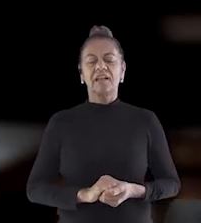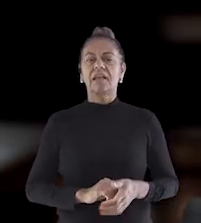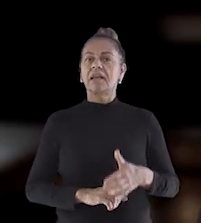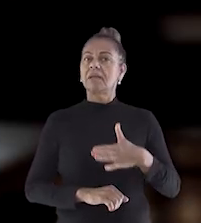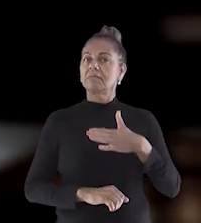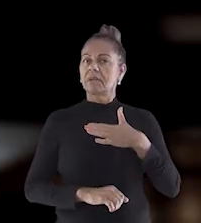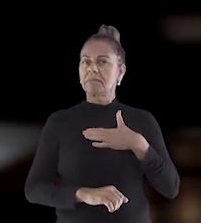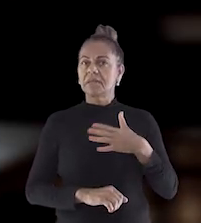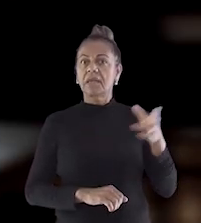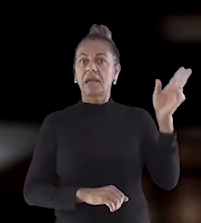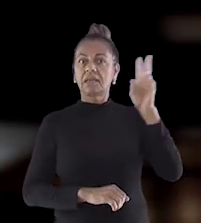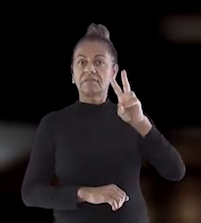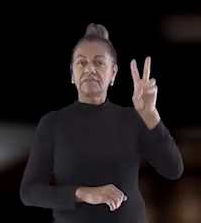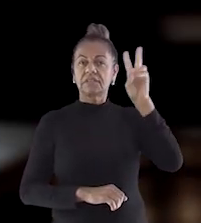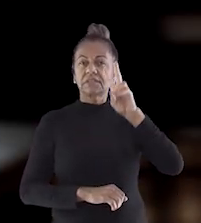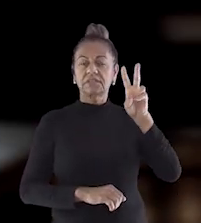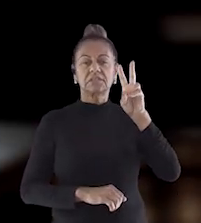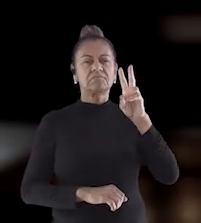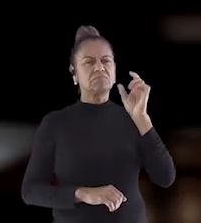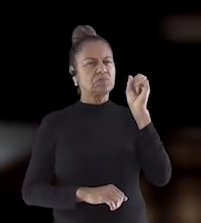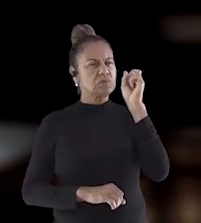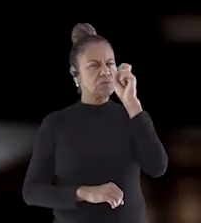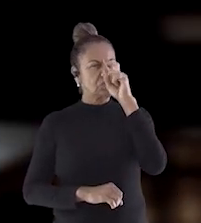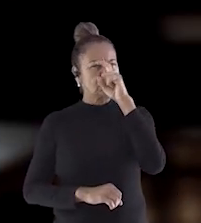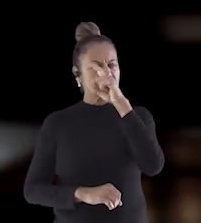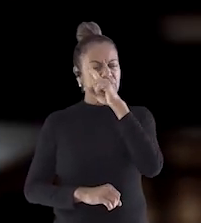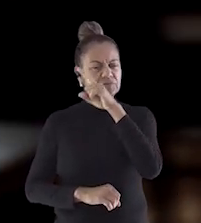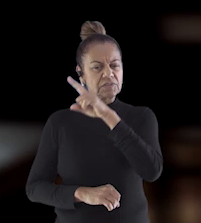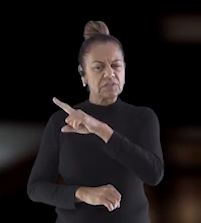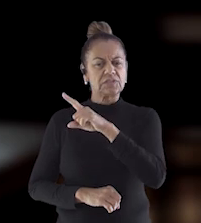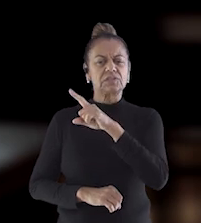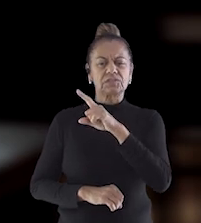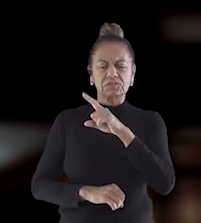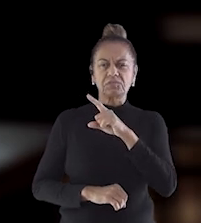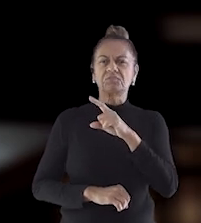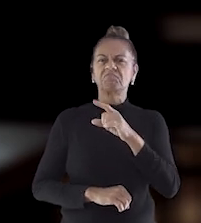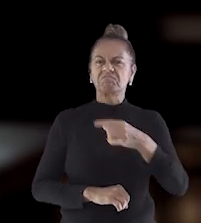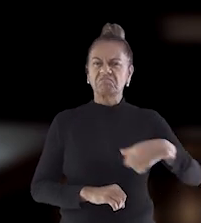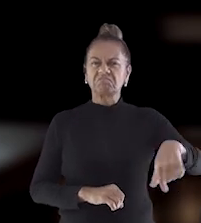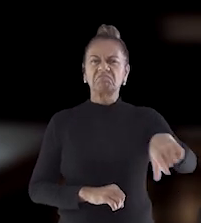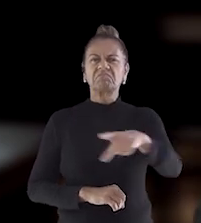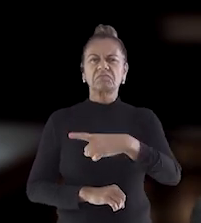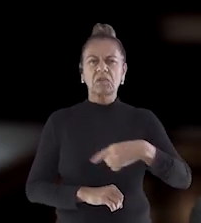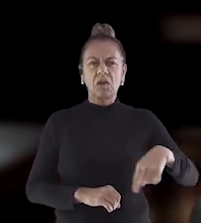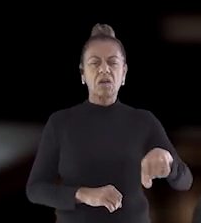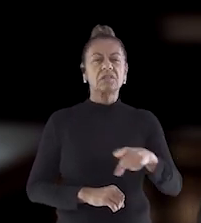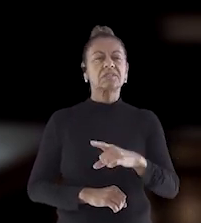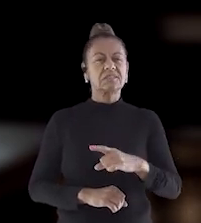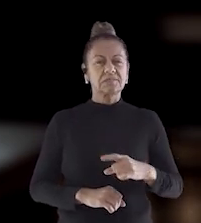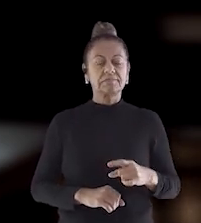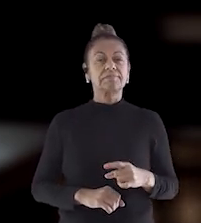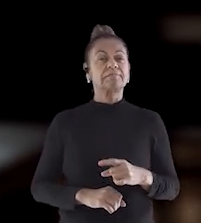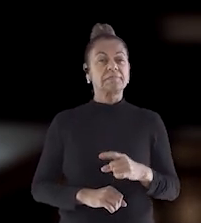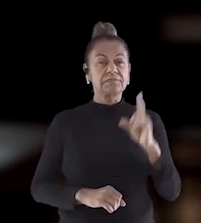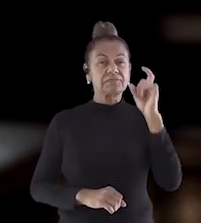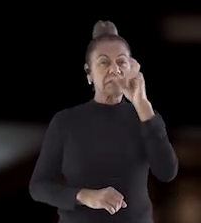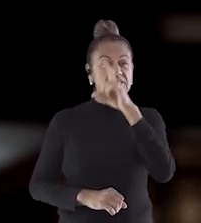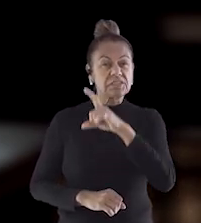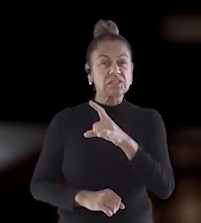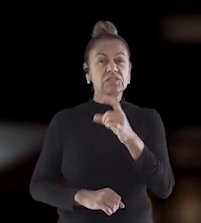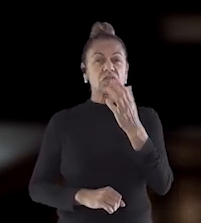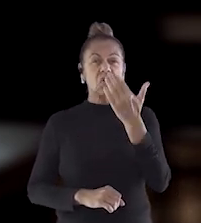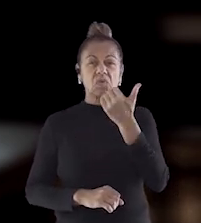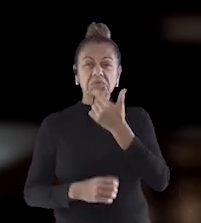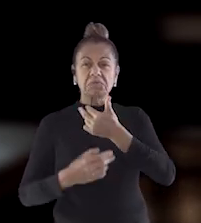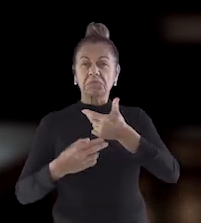A minha infância foi uma infância muito difícil, nós passávamos muita necessidade. A minha